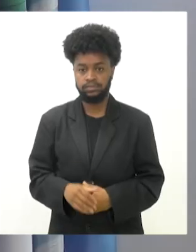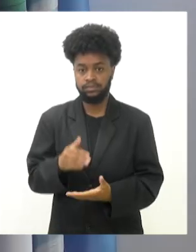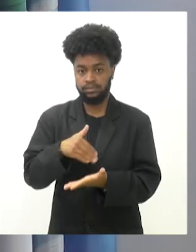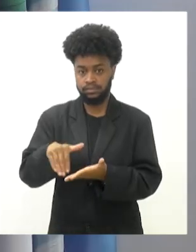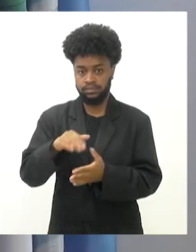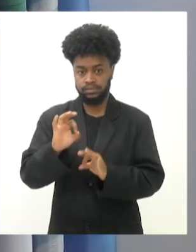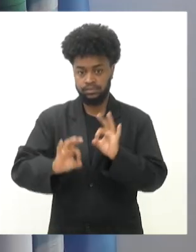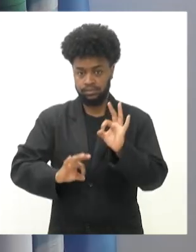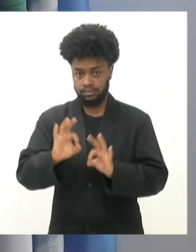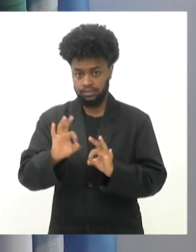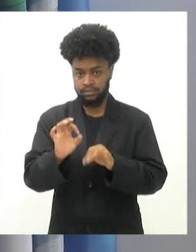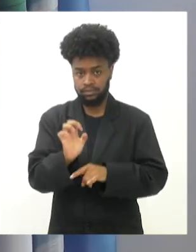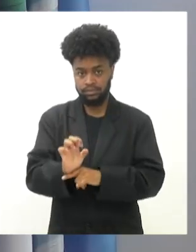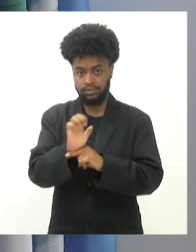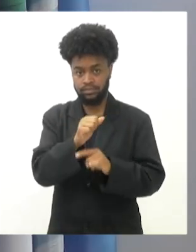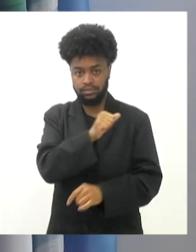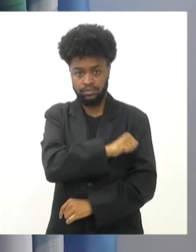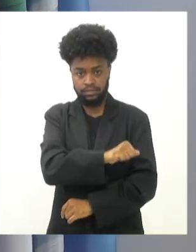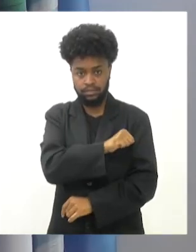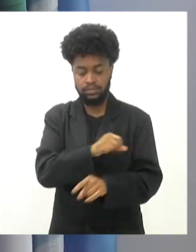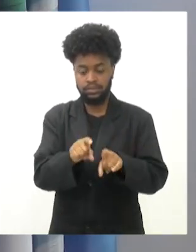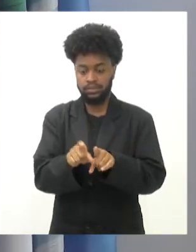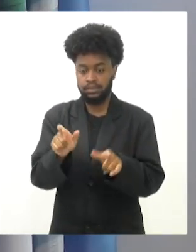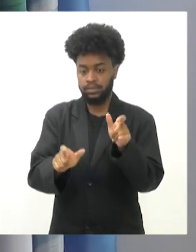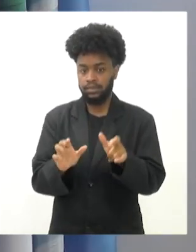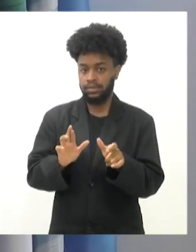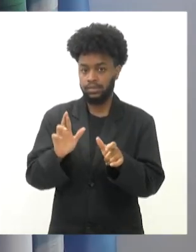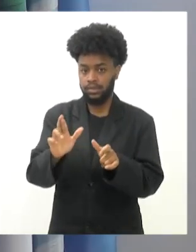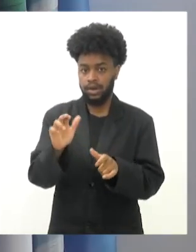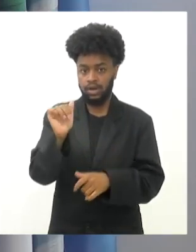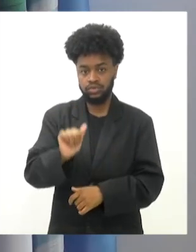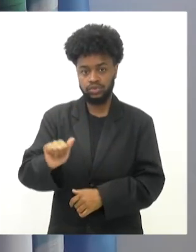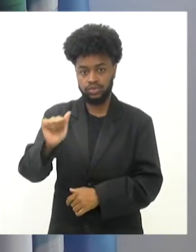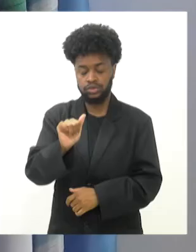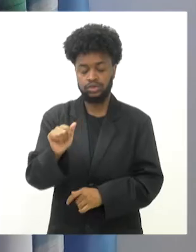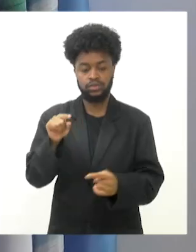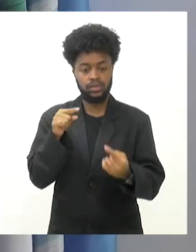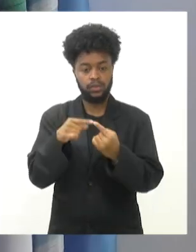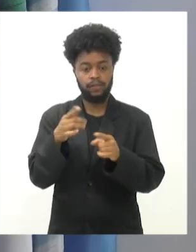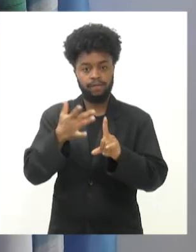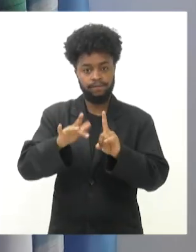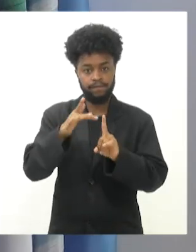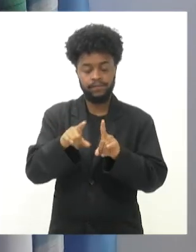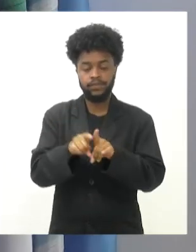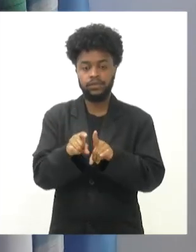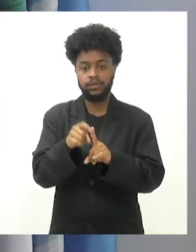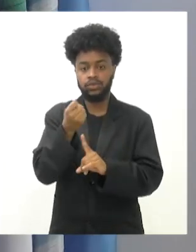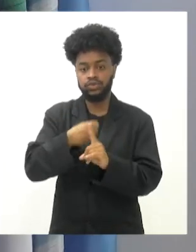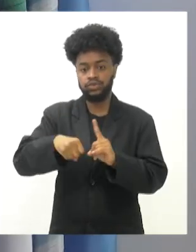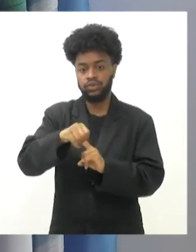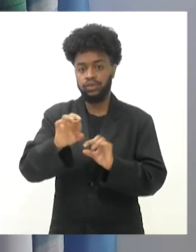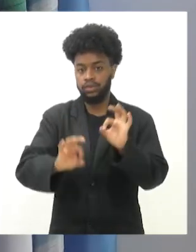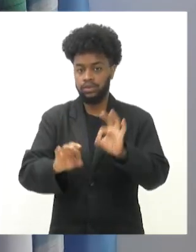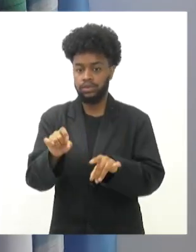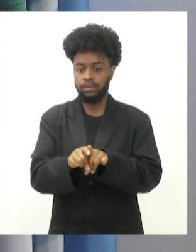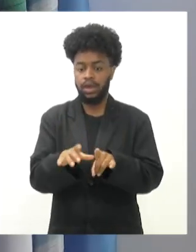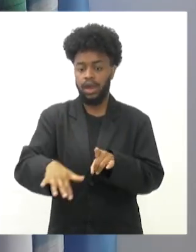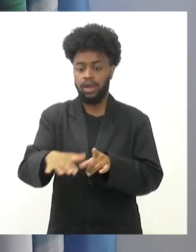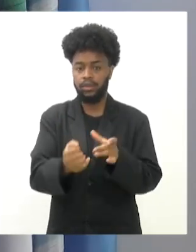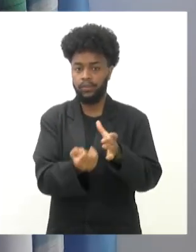de Planejamento do Estado do Rio de Janeiro, representante de associações civis de vítima e da sociedade civil organizada e dos setores